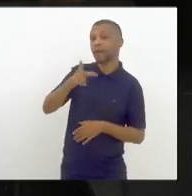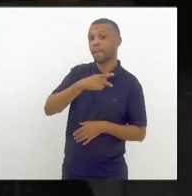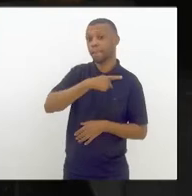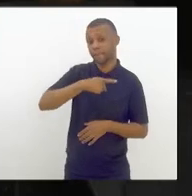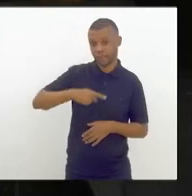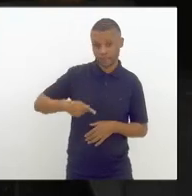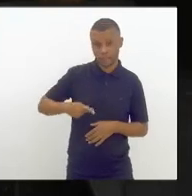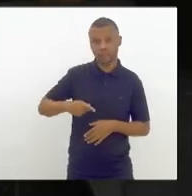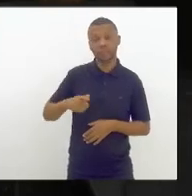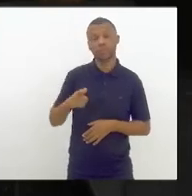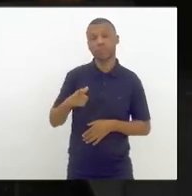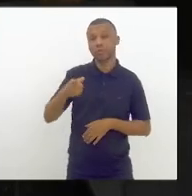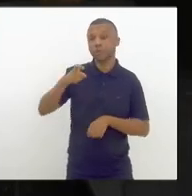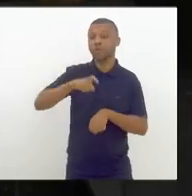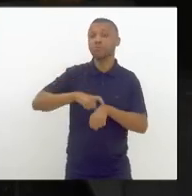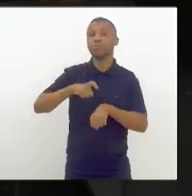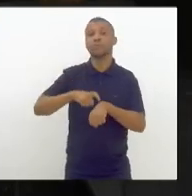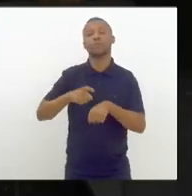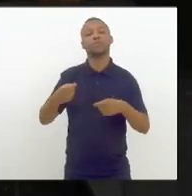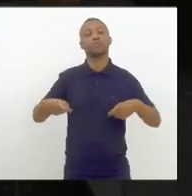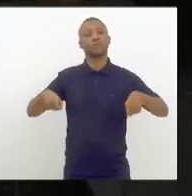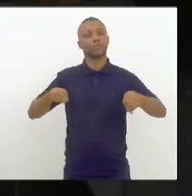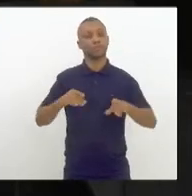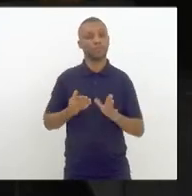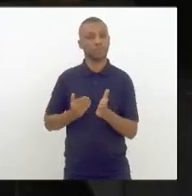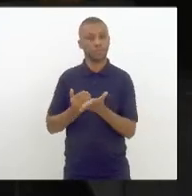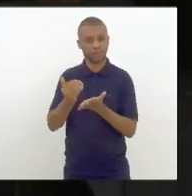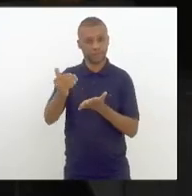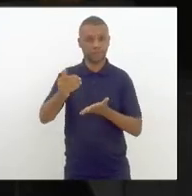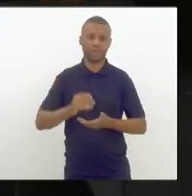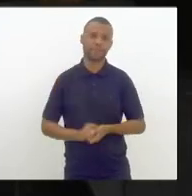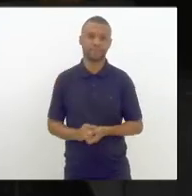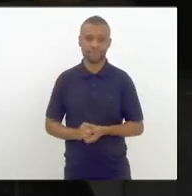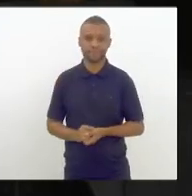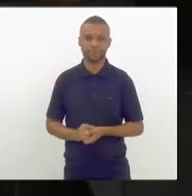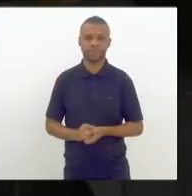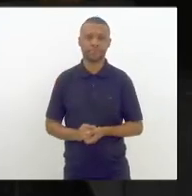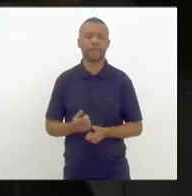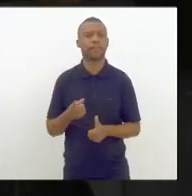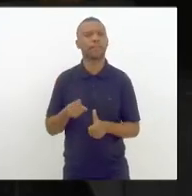do expediente Inicial queria cumprimentar